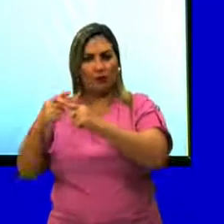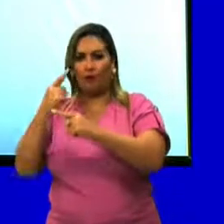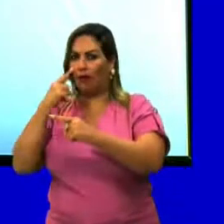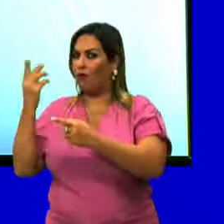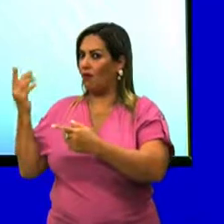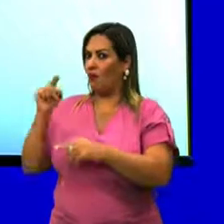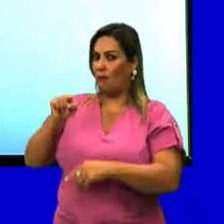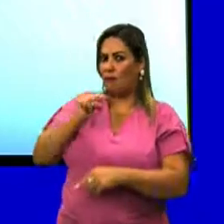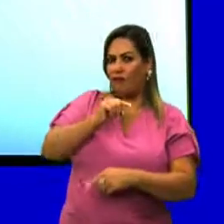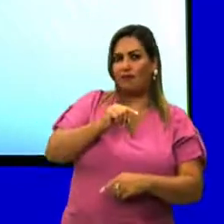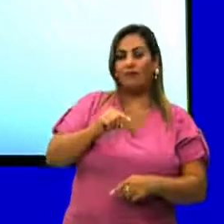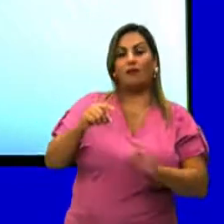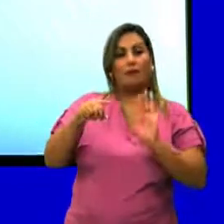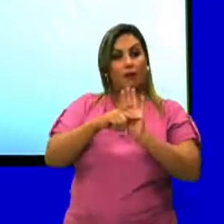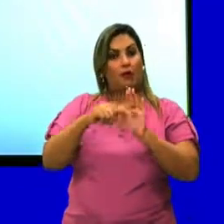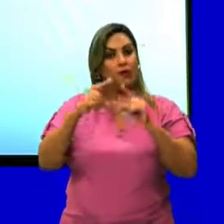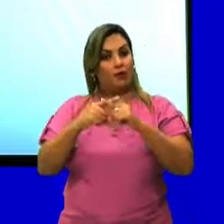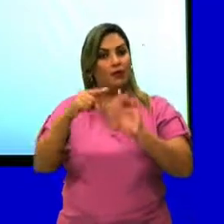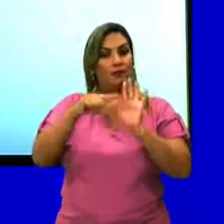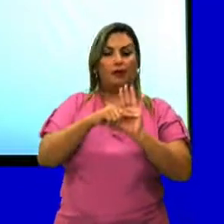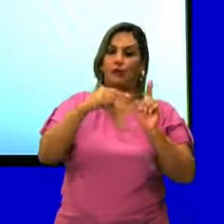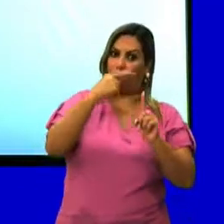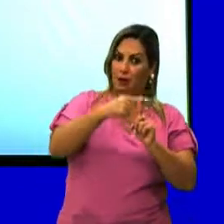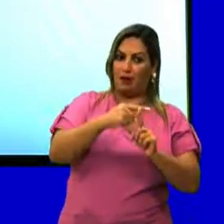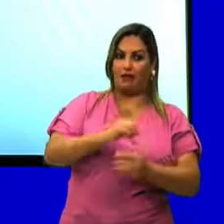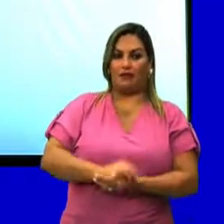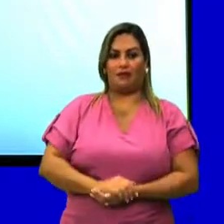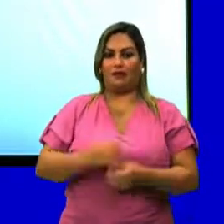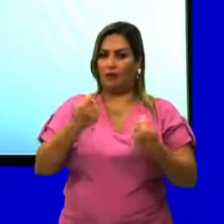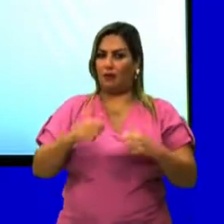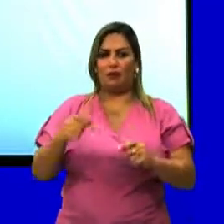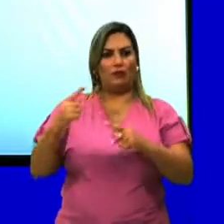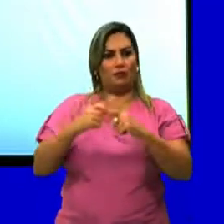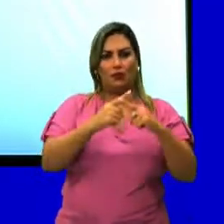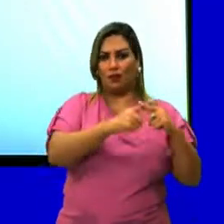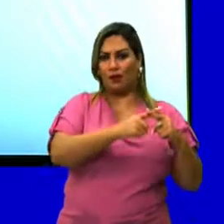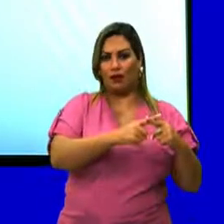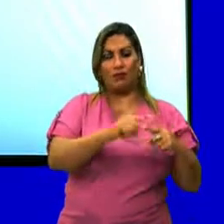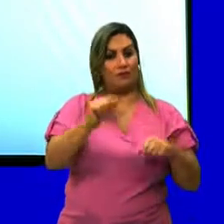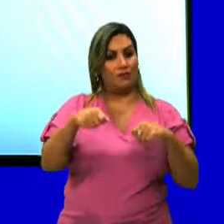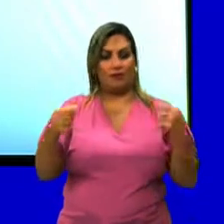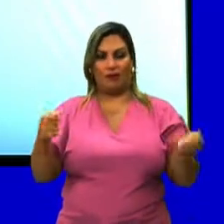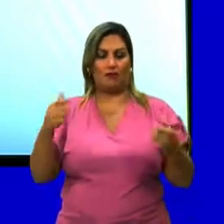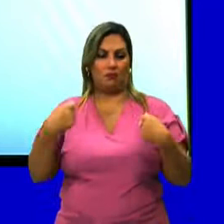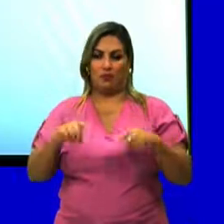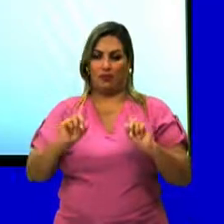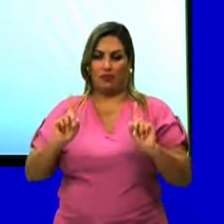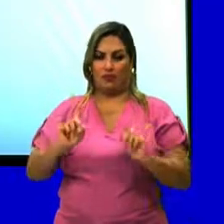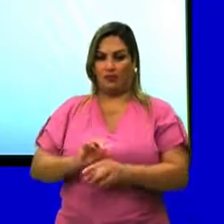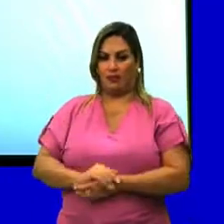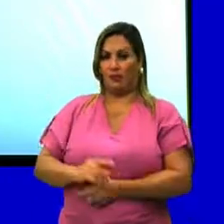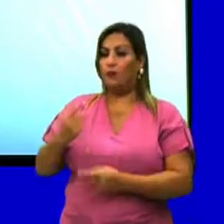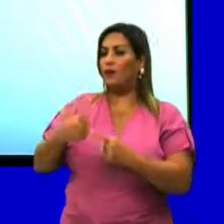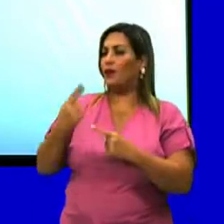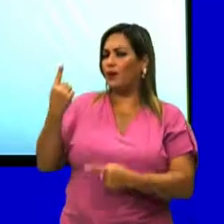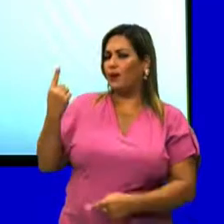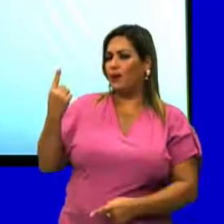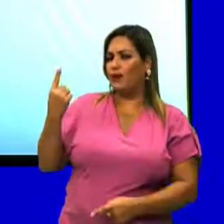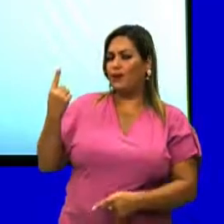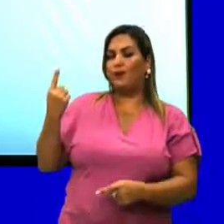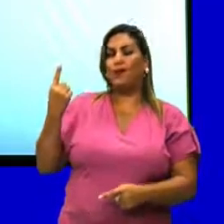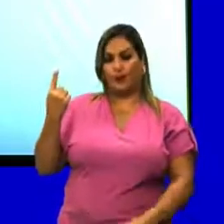multiplicar aqui ó menos vezes menos mais e aqui não precisa multiplicação de sinais por quê que esse um aqui